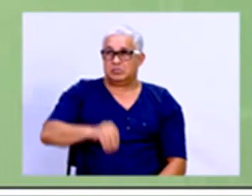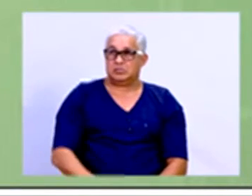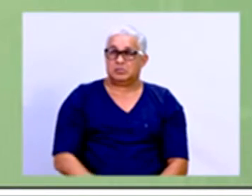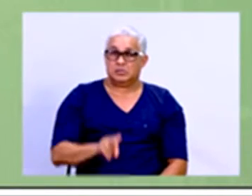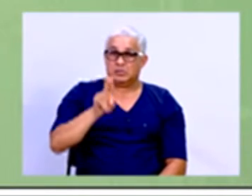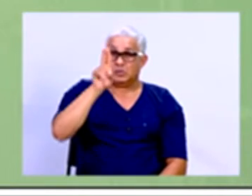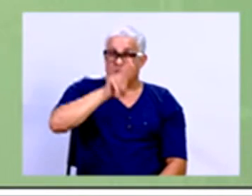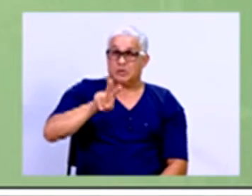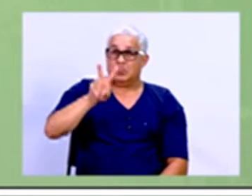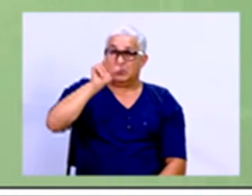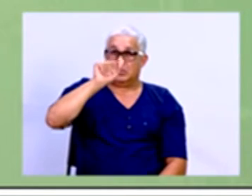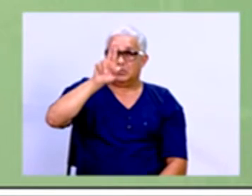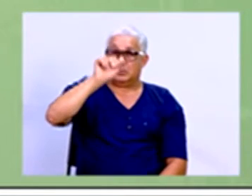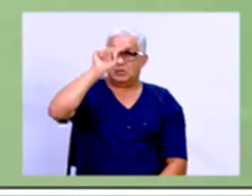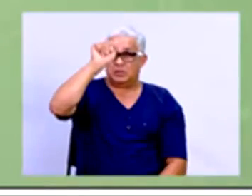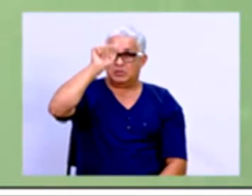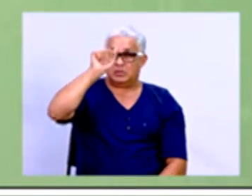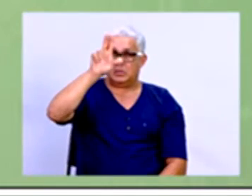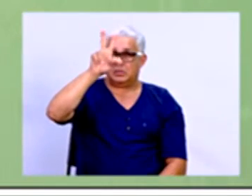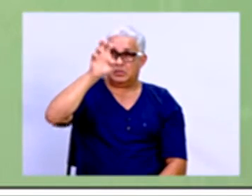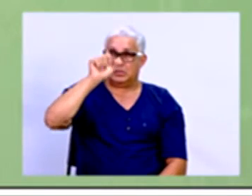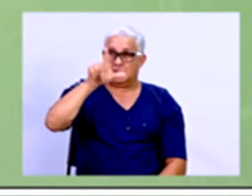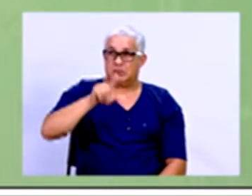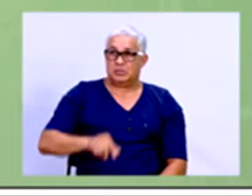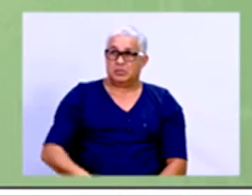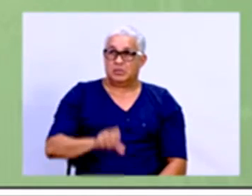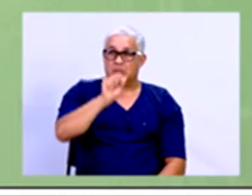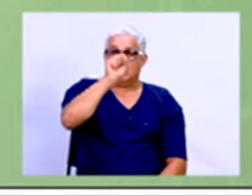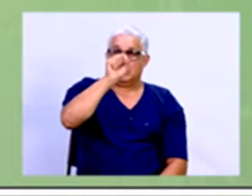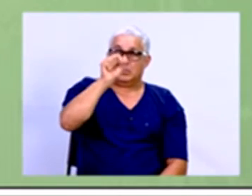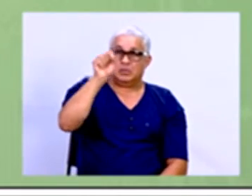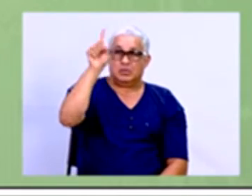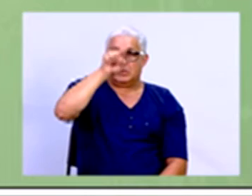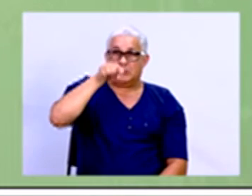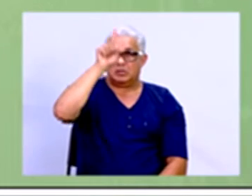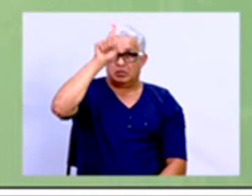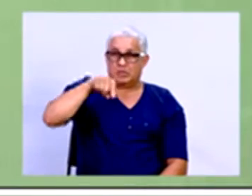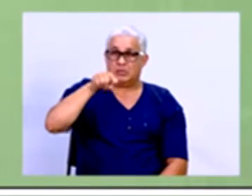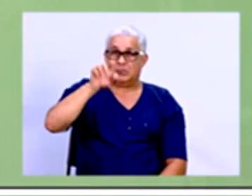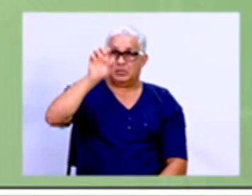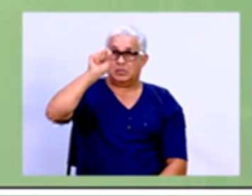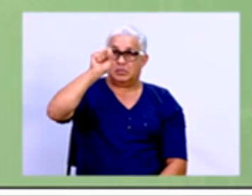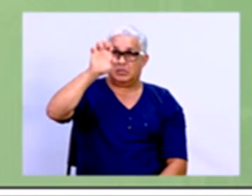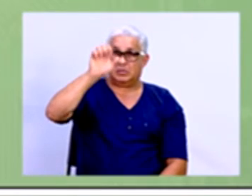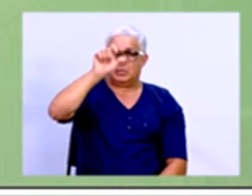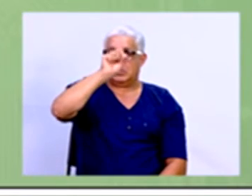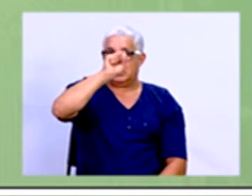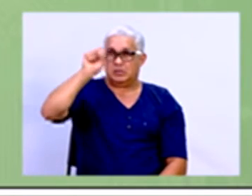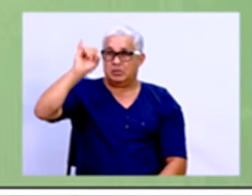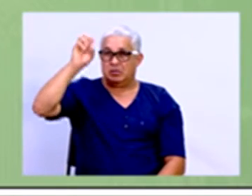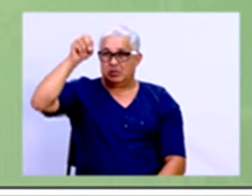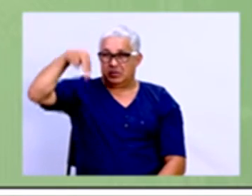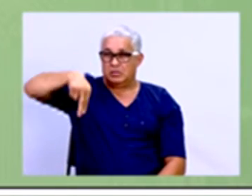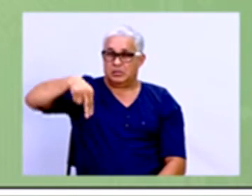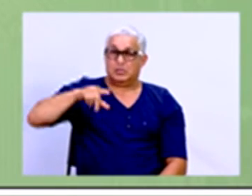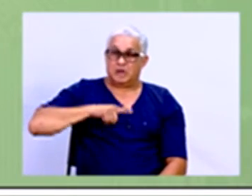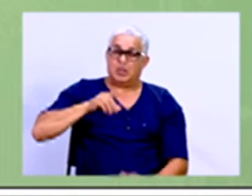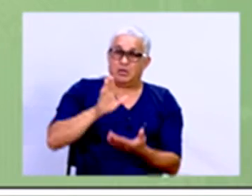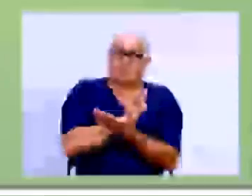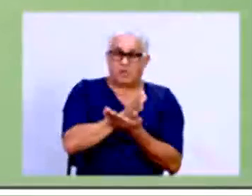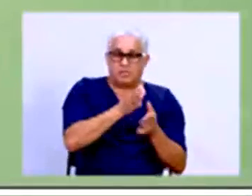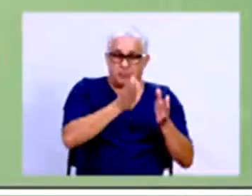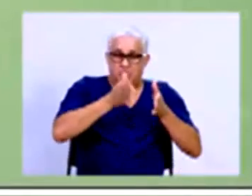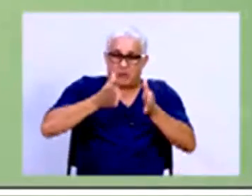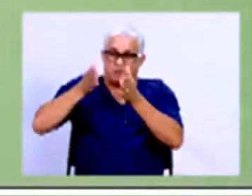variável chamada session, cifrão underline session. Então, nós temos alguns passos que são principais para a gente trabalhar